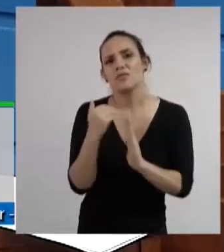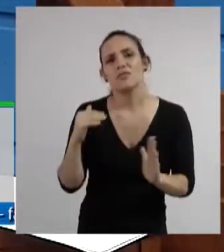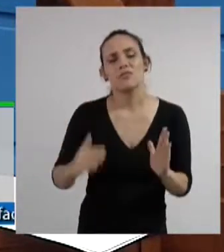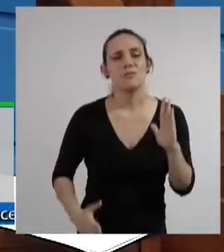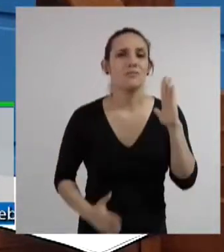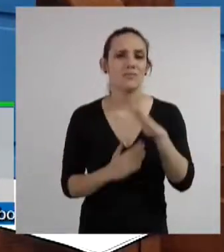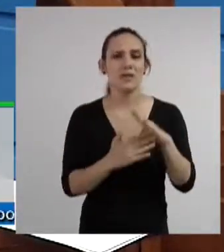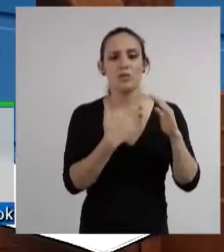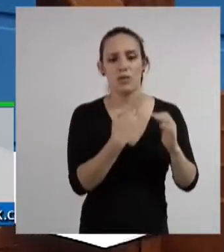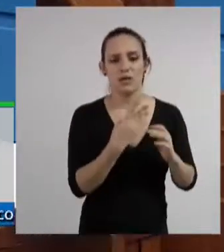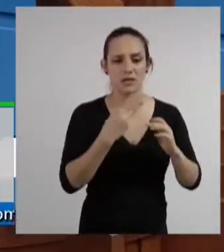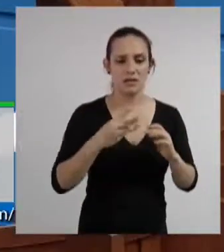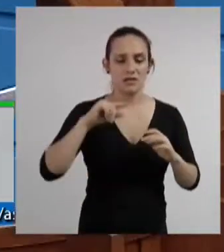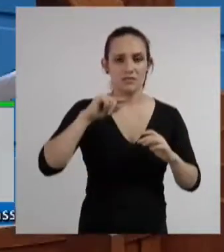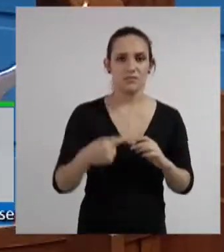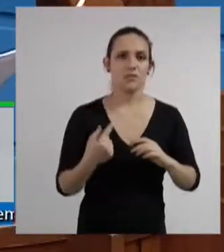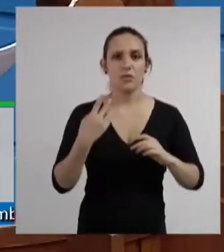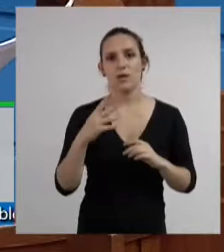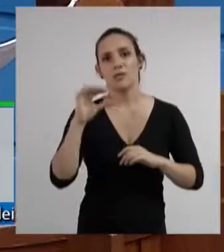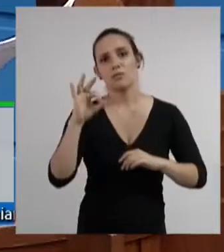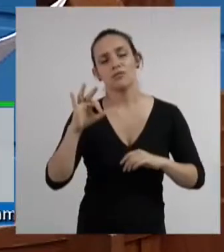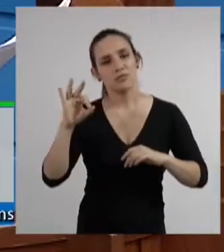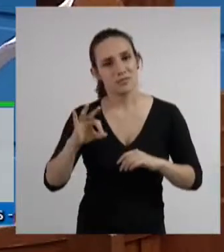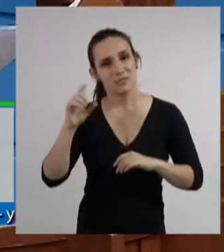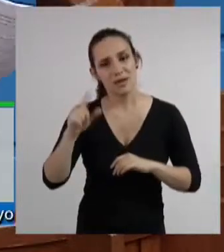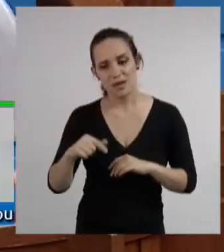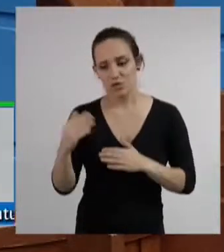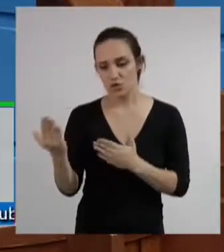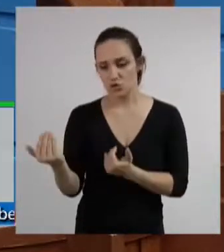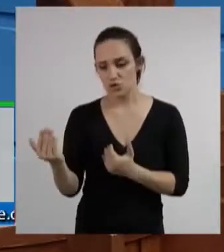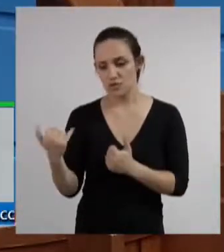43,4% da população com até 14 anos.